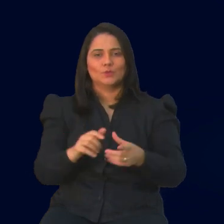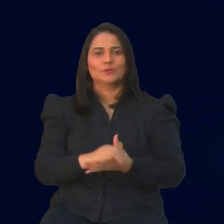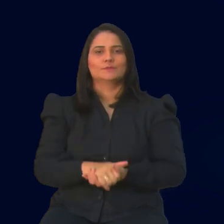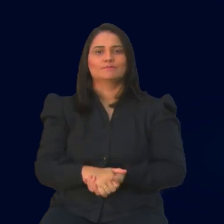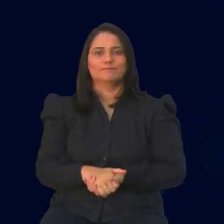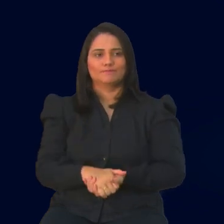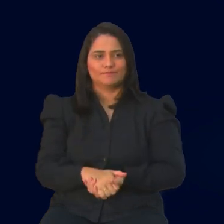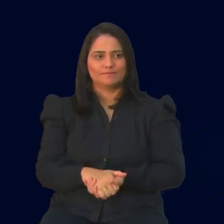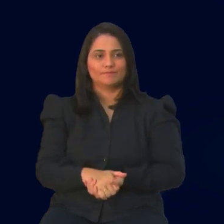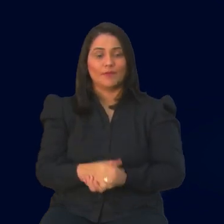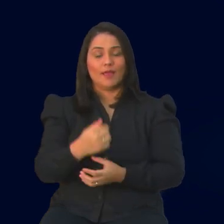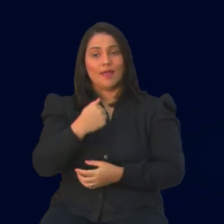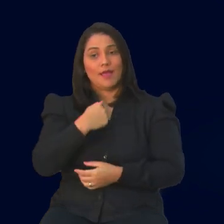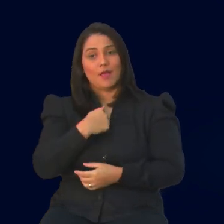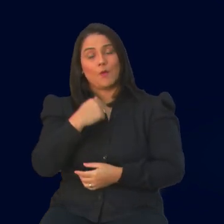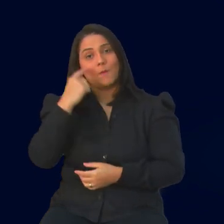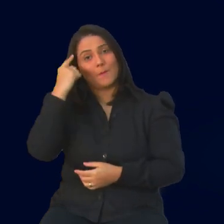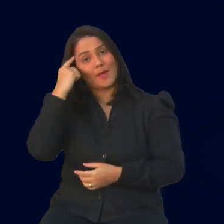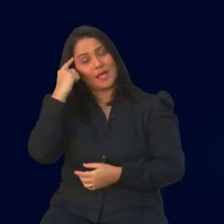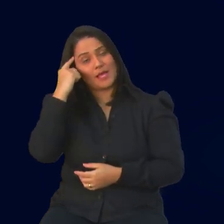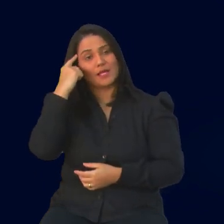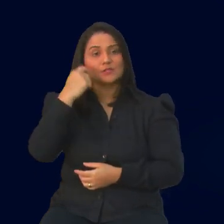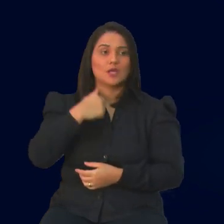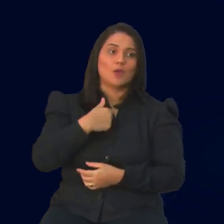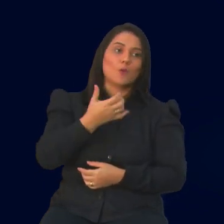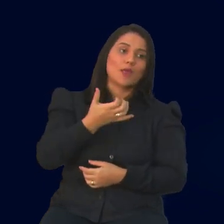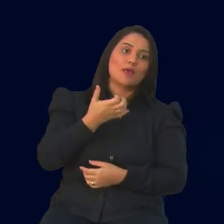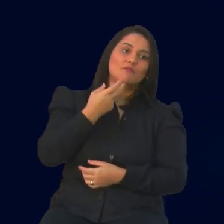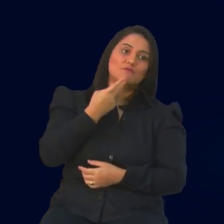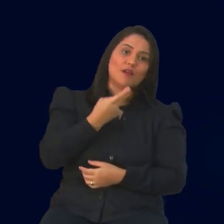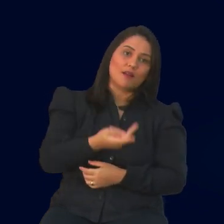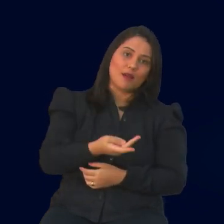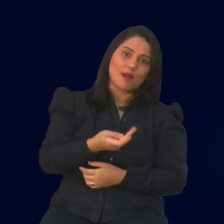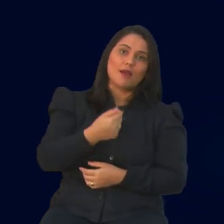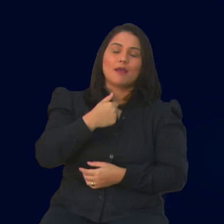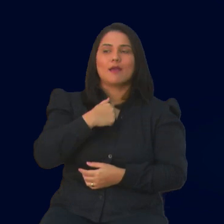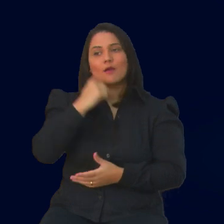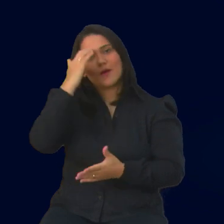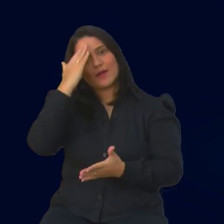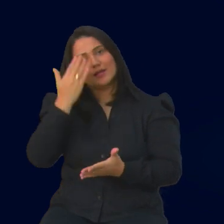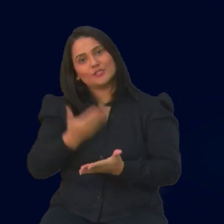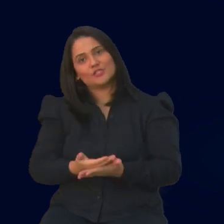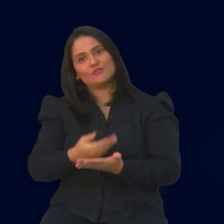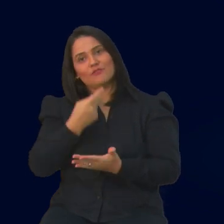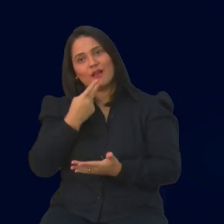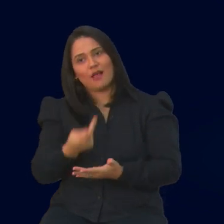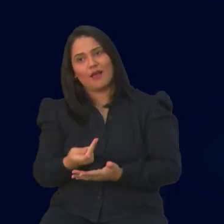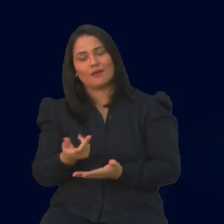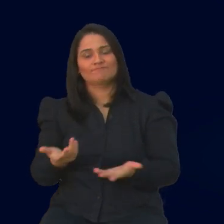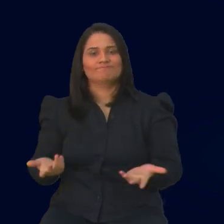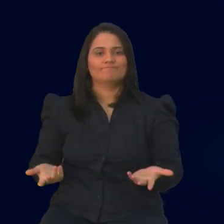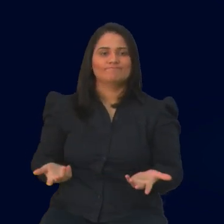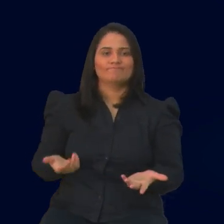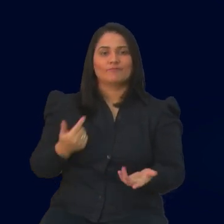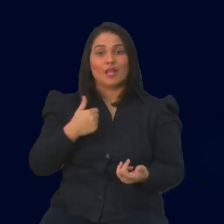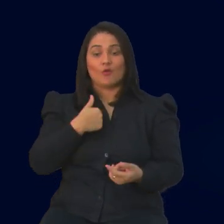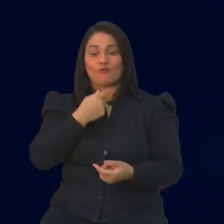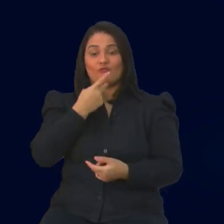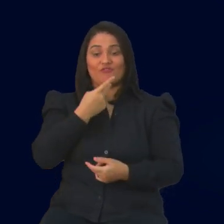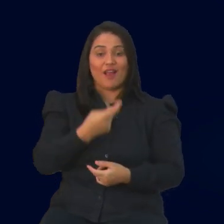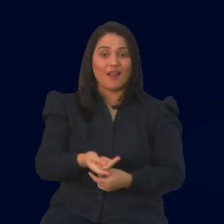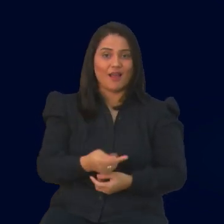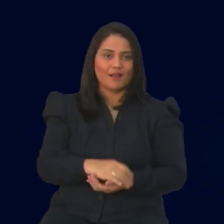eu penso, o que eu quero dizer, o que eu acredito dizer e o que eu digo, e entre